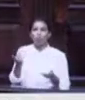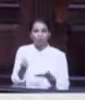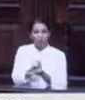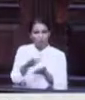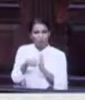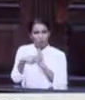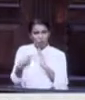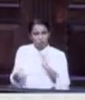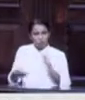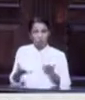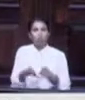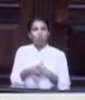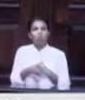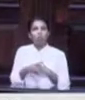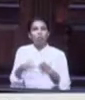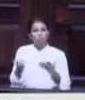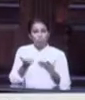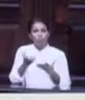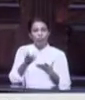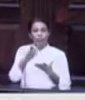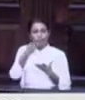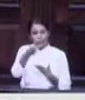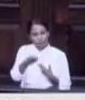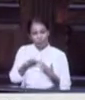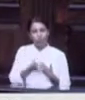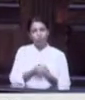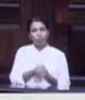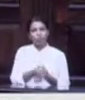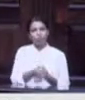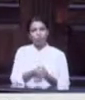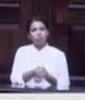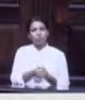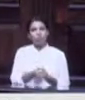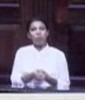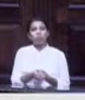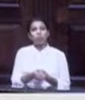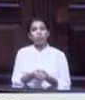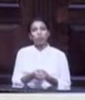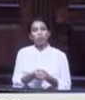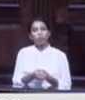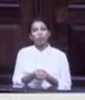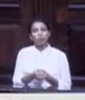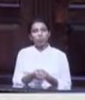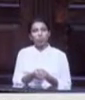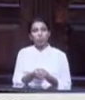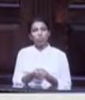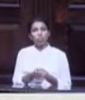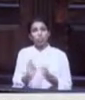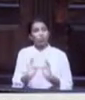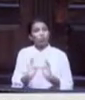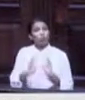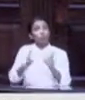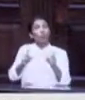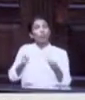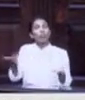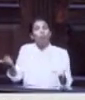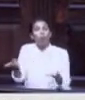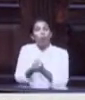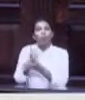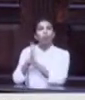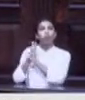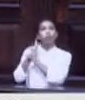fazer uma crítica que eu acho que ela é cabida por conta de tudo que levou a esse momento que nós vivemos